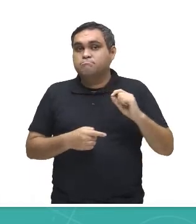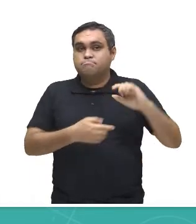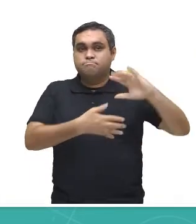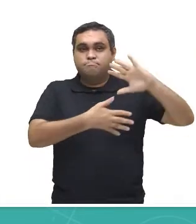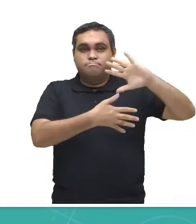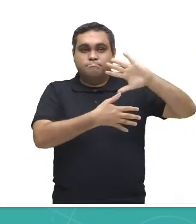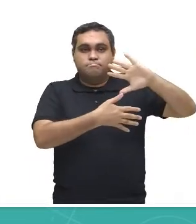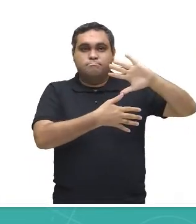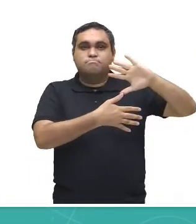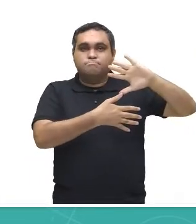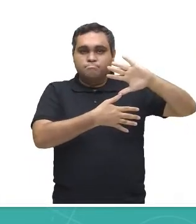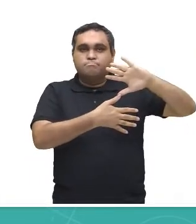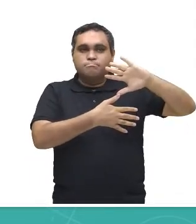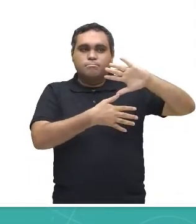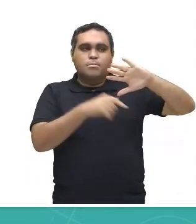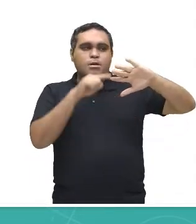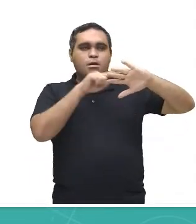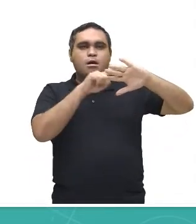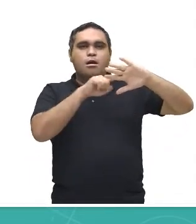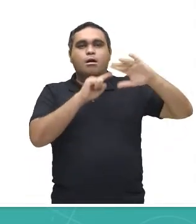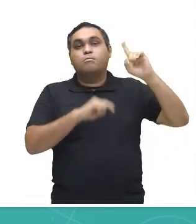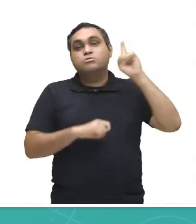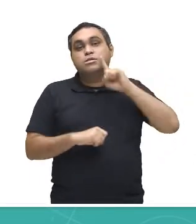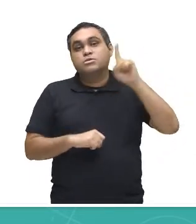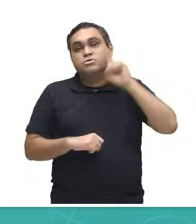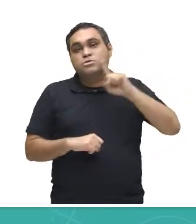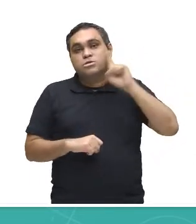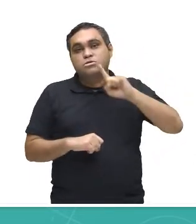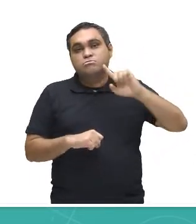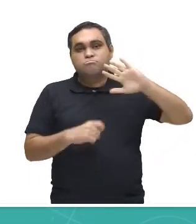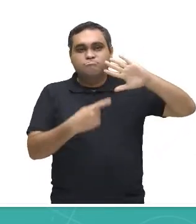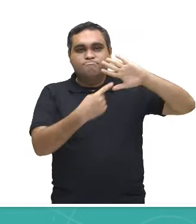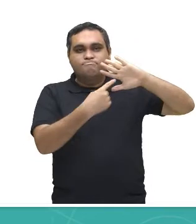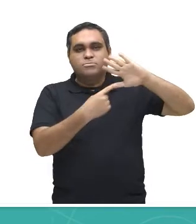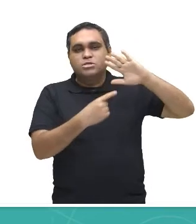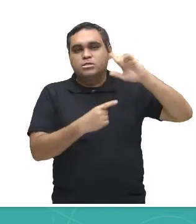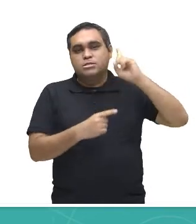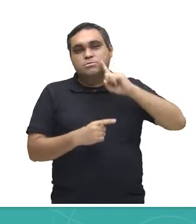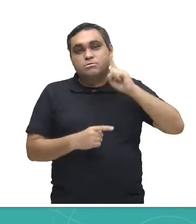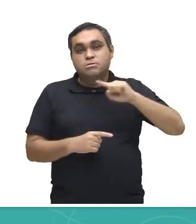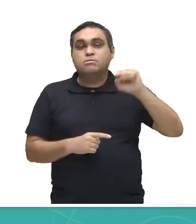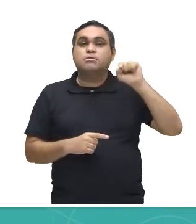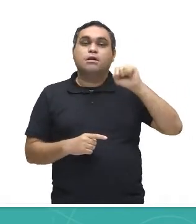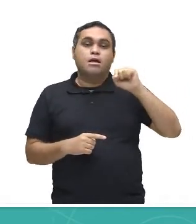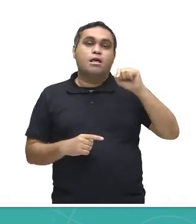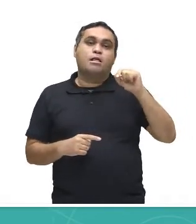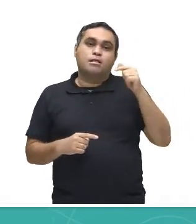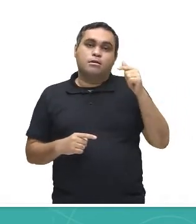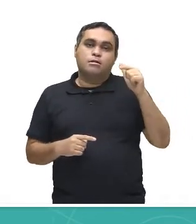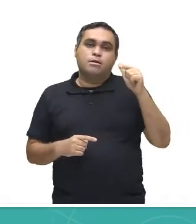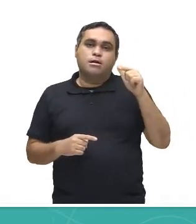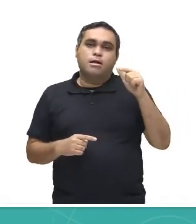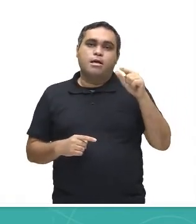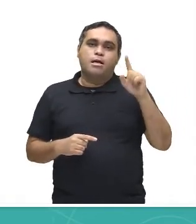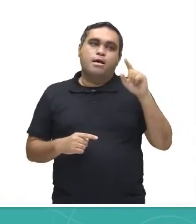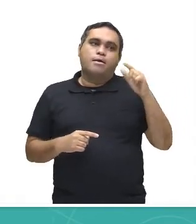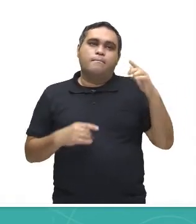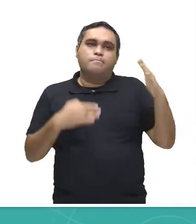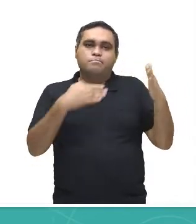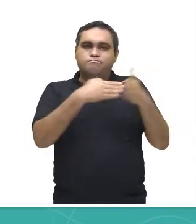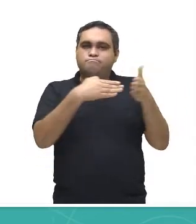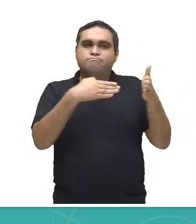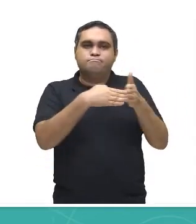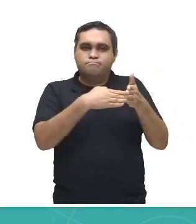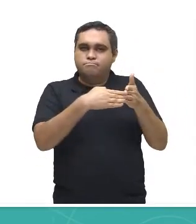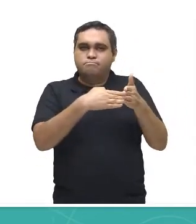Unidos. Isso foi um grande empecilho para que eles usassem dessa política imperialista aqui na nossa região, porque os Estados